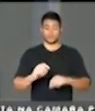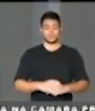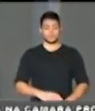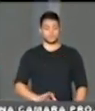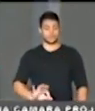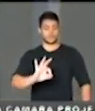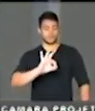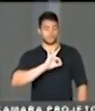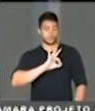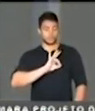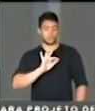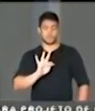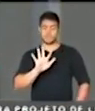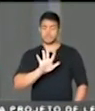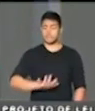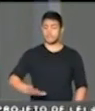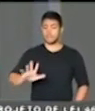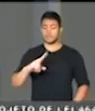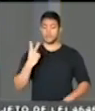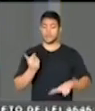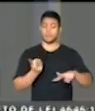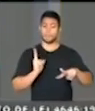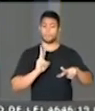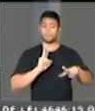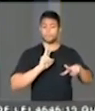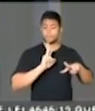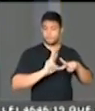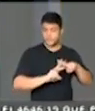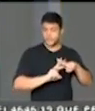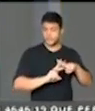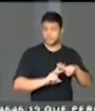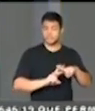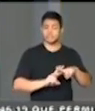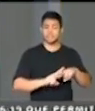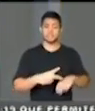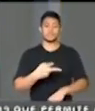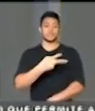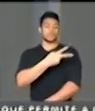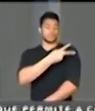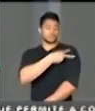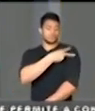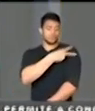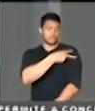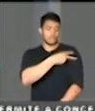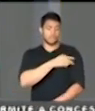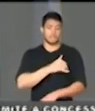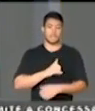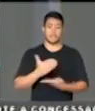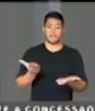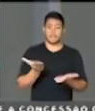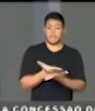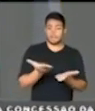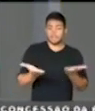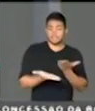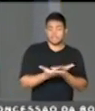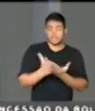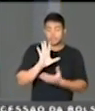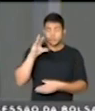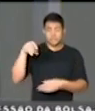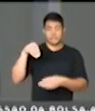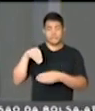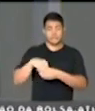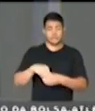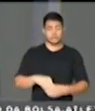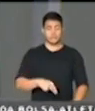Federal prende chefe de setor da Lava Jato na Receita Federal. Polícia